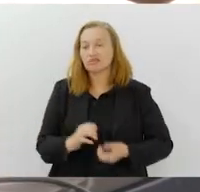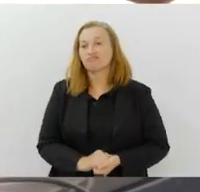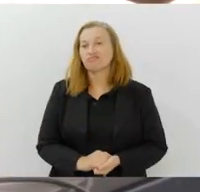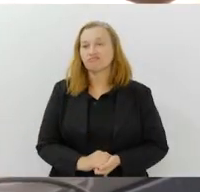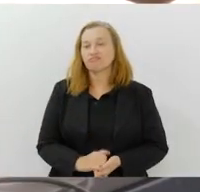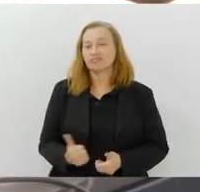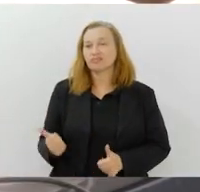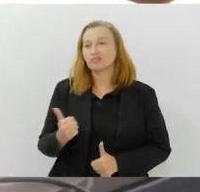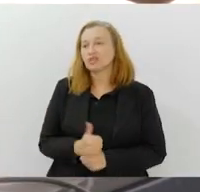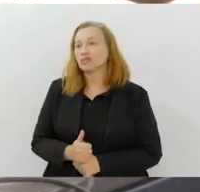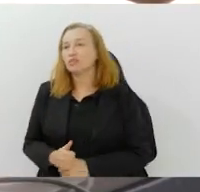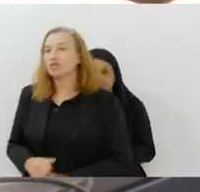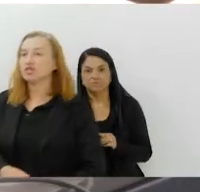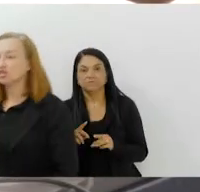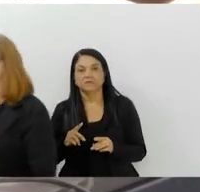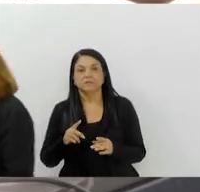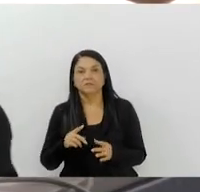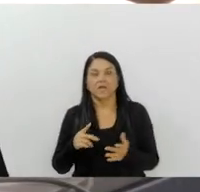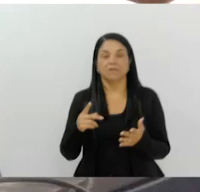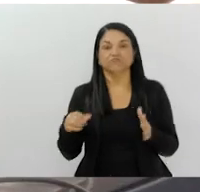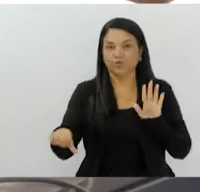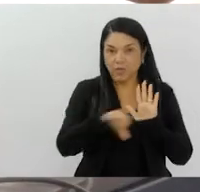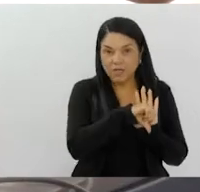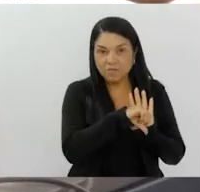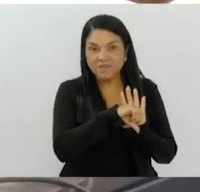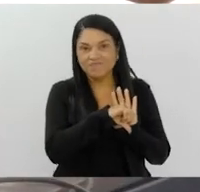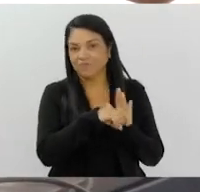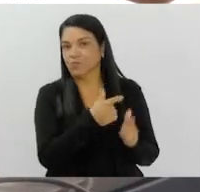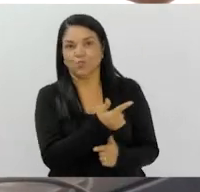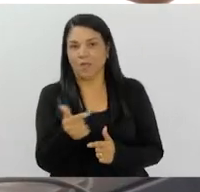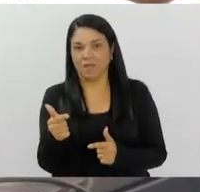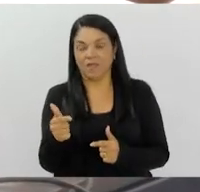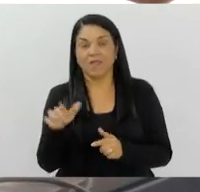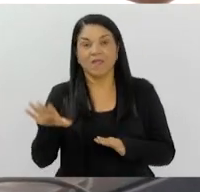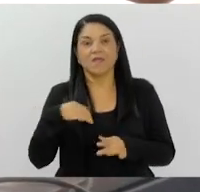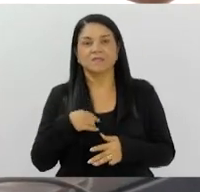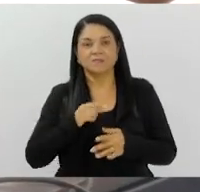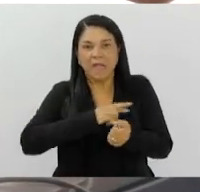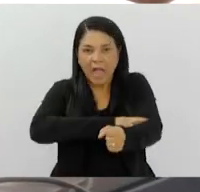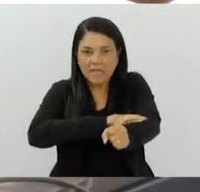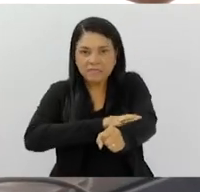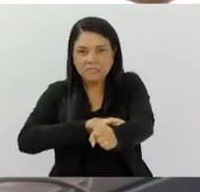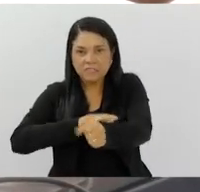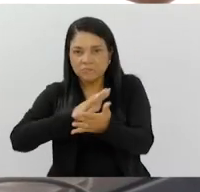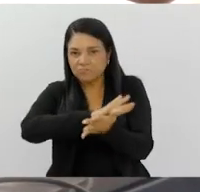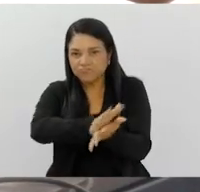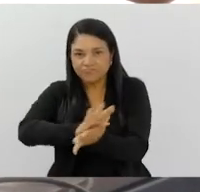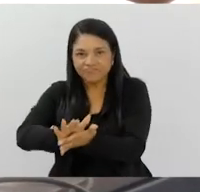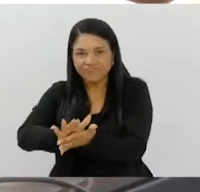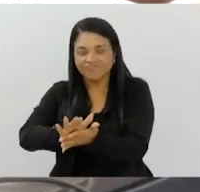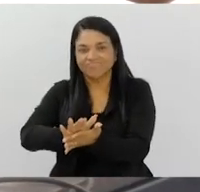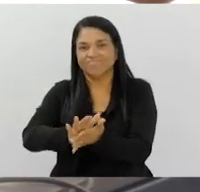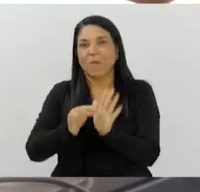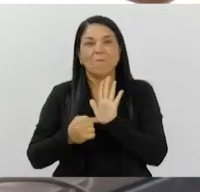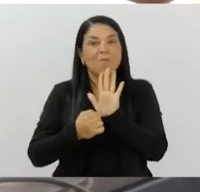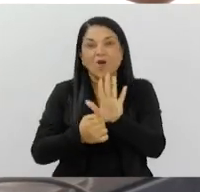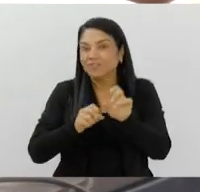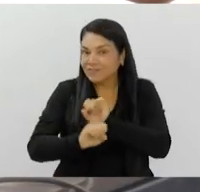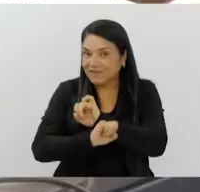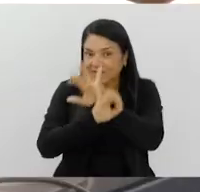da delinquência não vai haver porque esse racismo tá Claro aí está